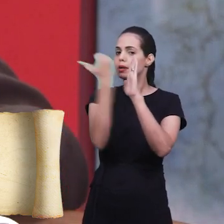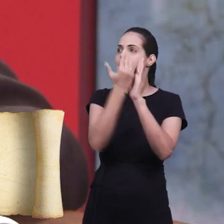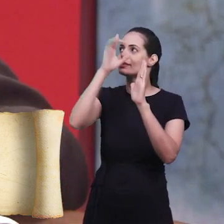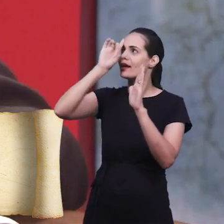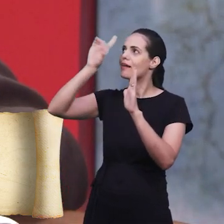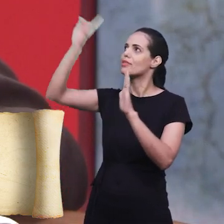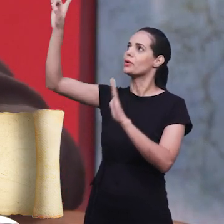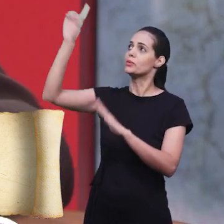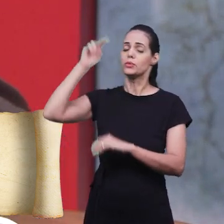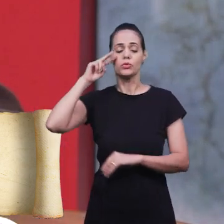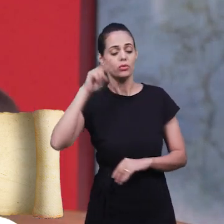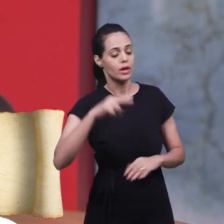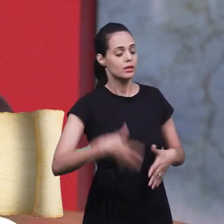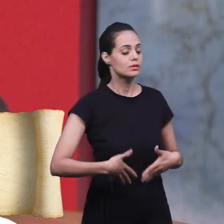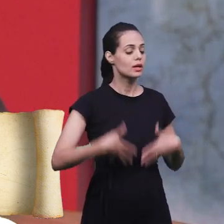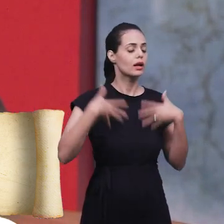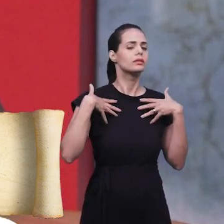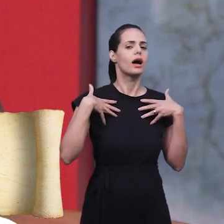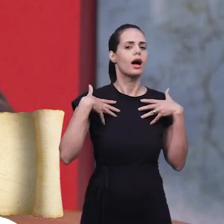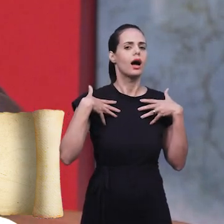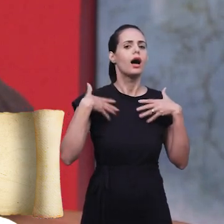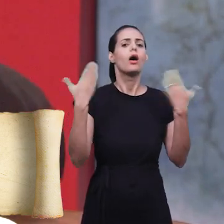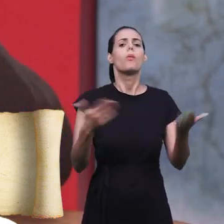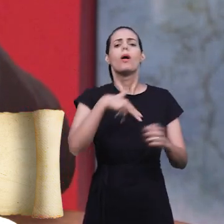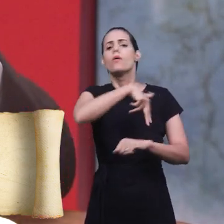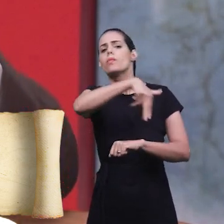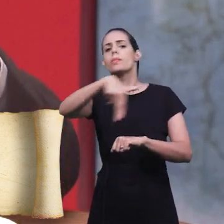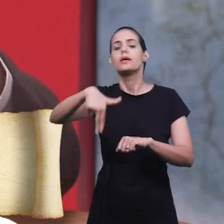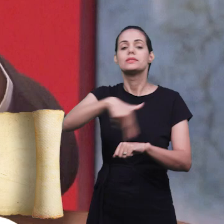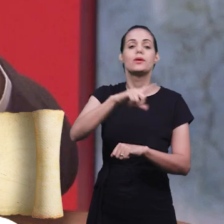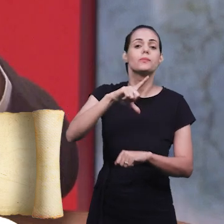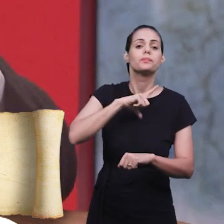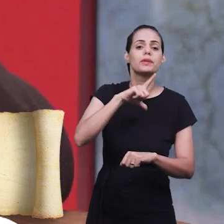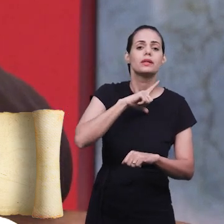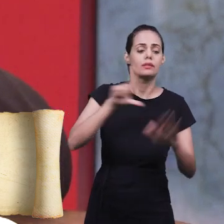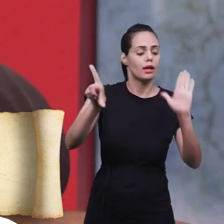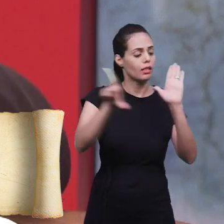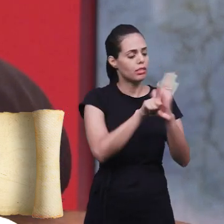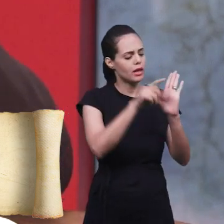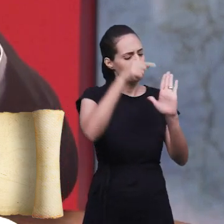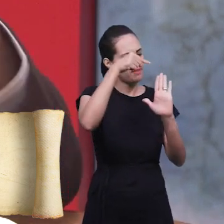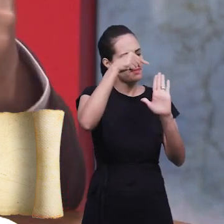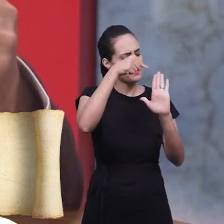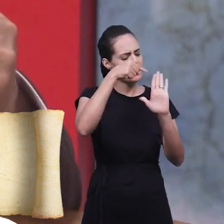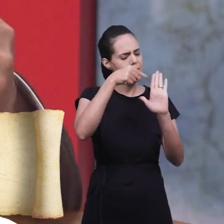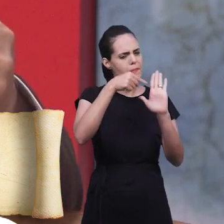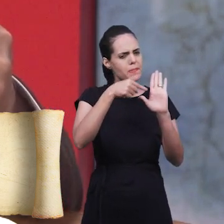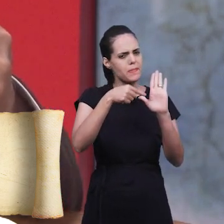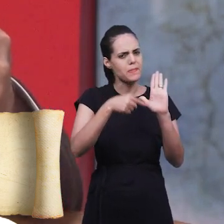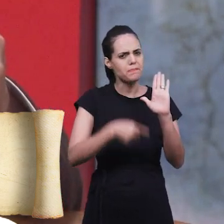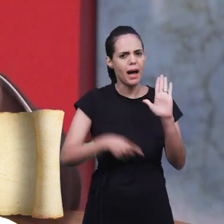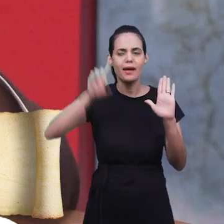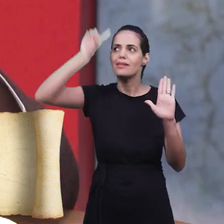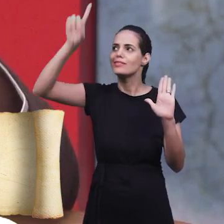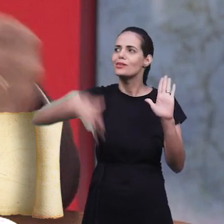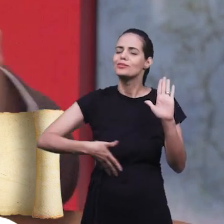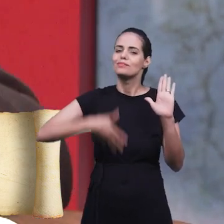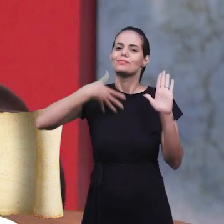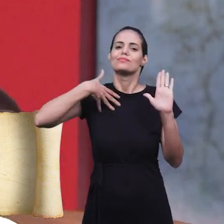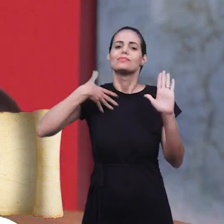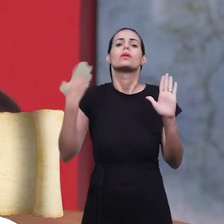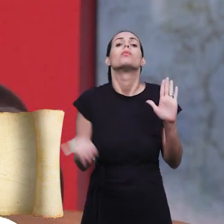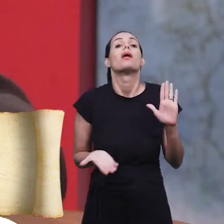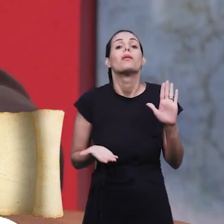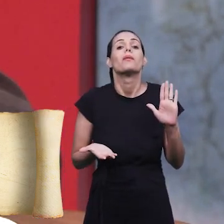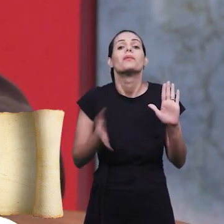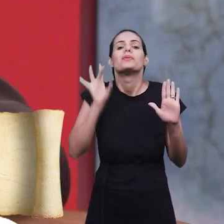Deus. Qual é o procedimento? Qual é a nação que tem um sistema de leis que é